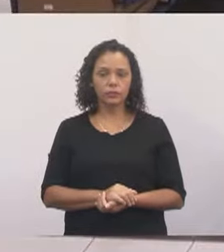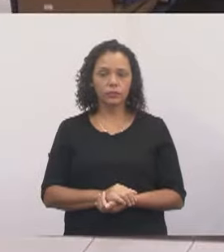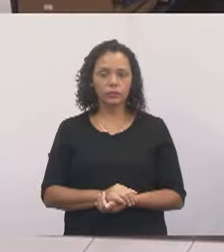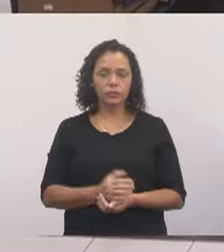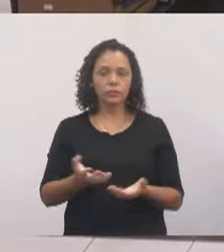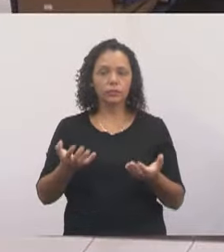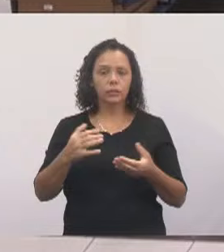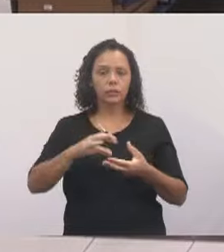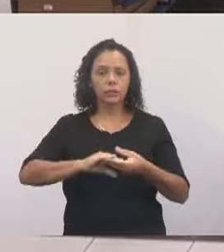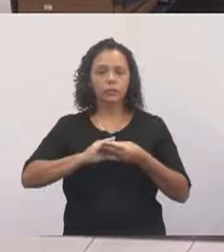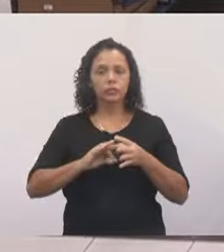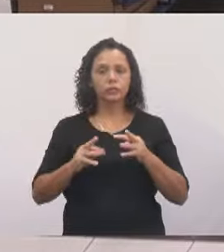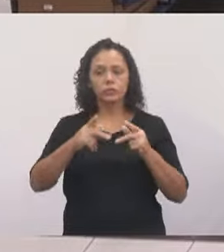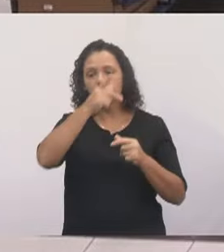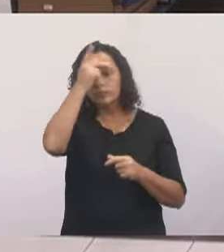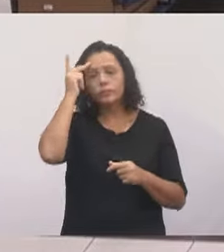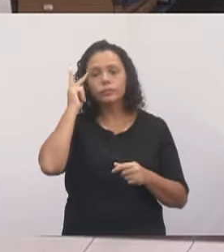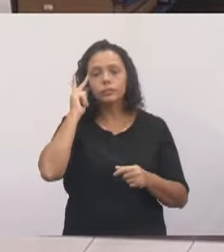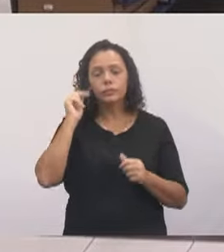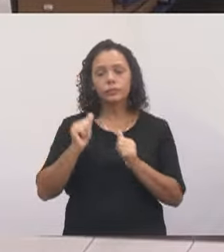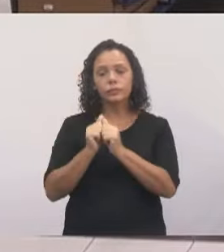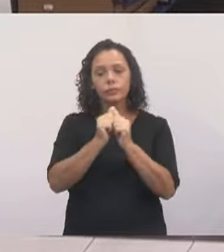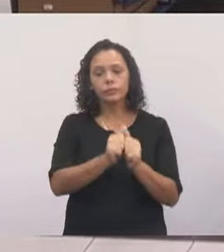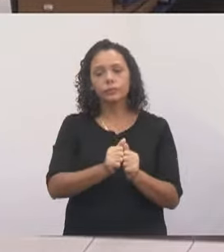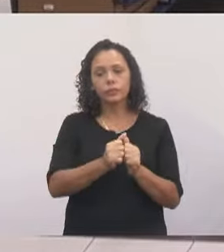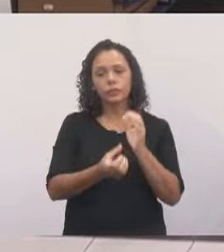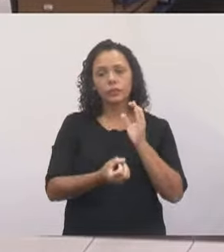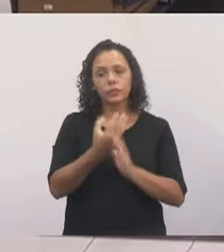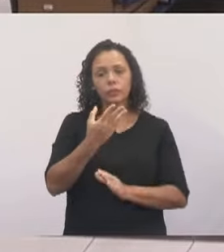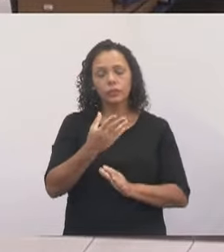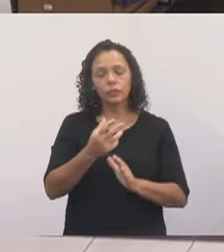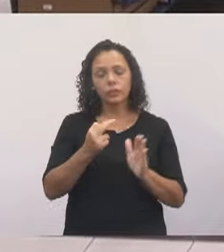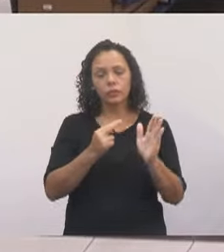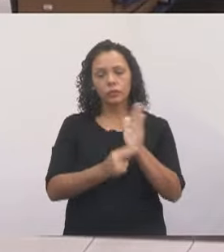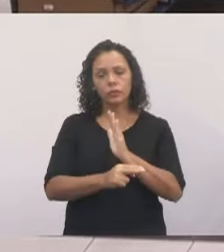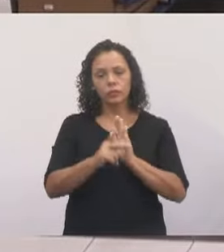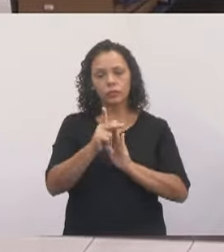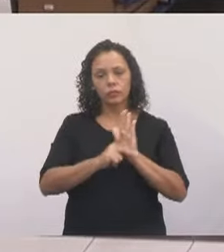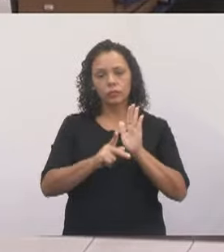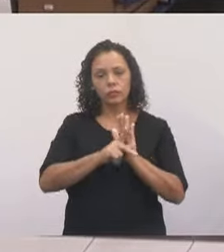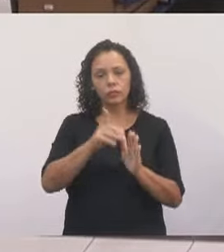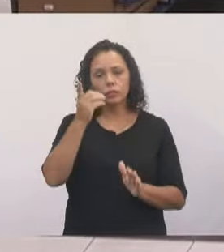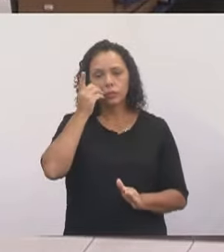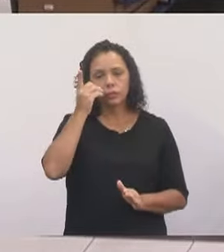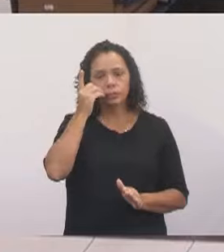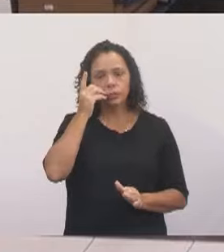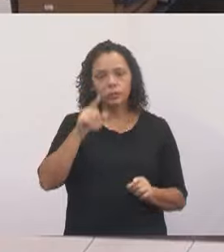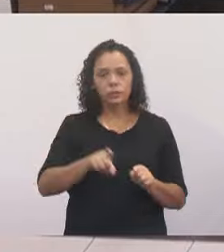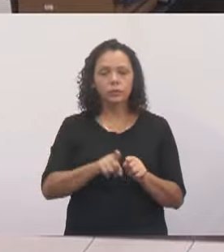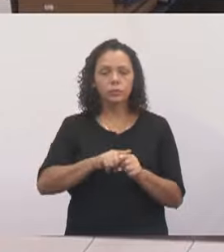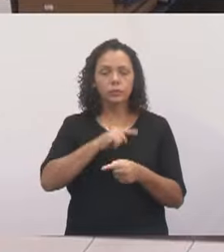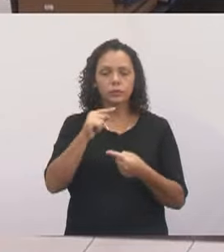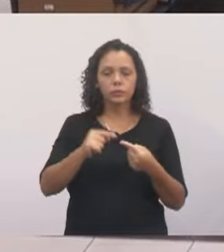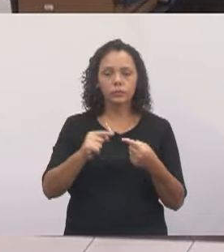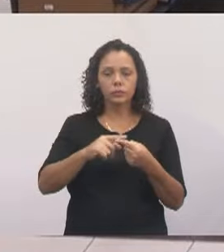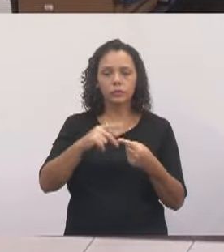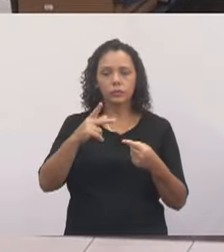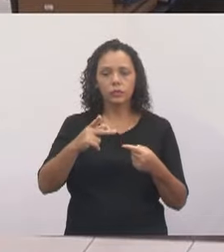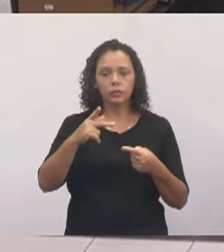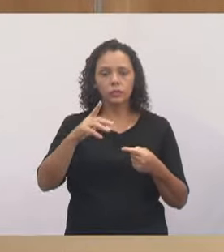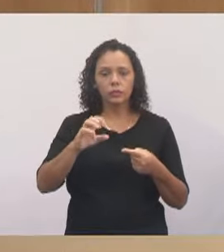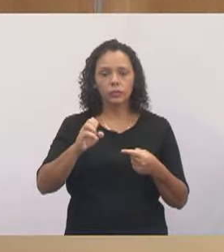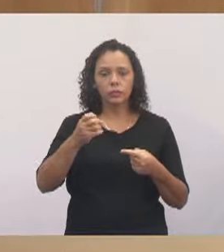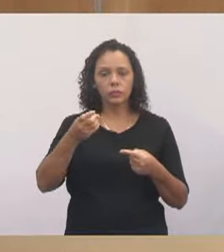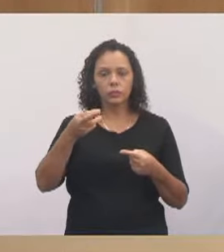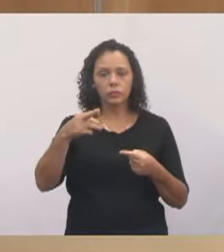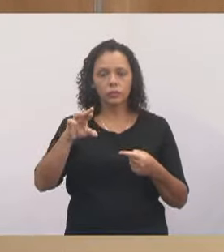Quero cumprimentar a todos que nos acompanham, o autor do projeto, o vereador Dude, cumprimentar o Pedro Mota, em seu nome cumprimento também o Luiz